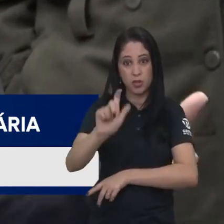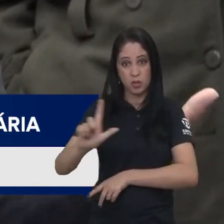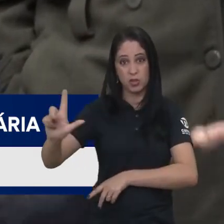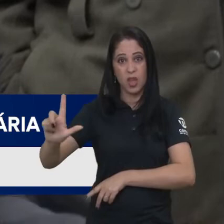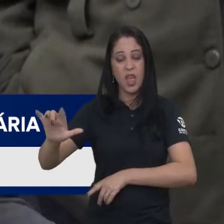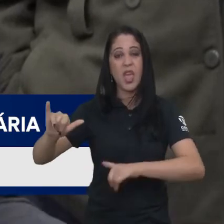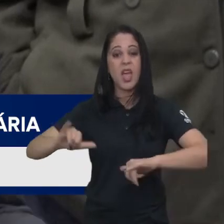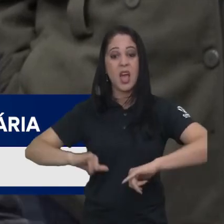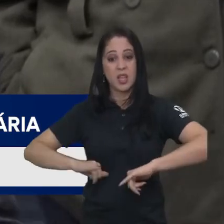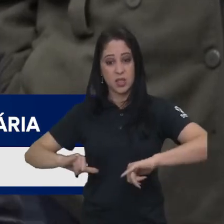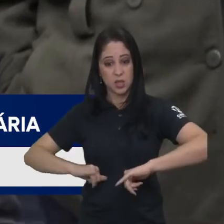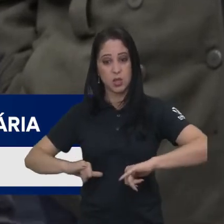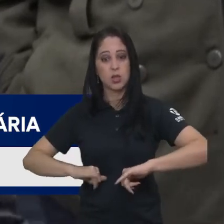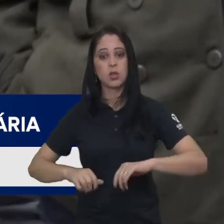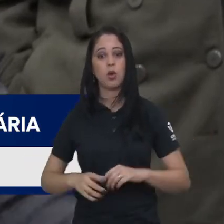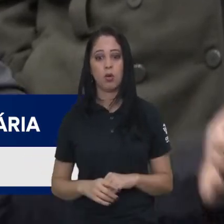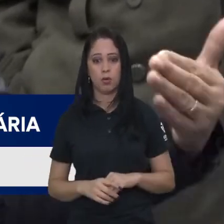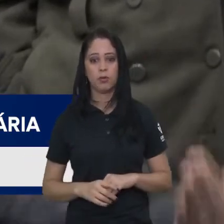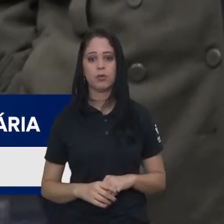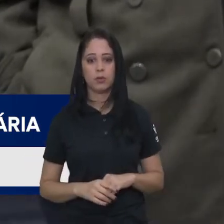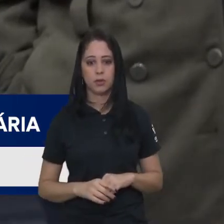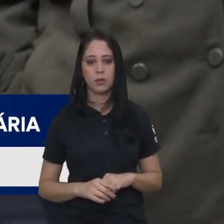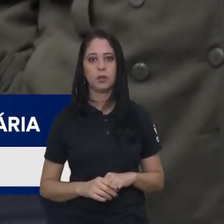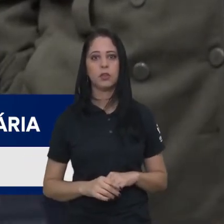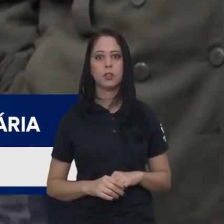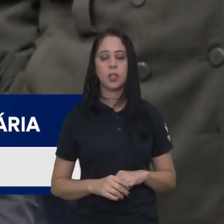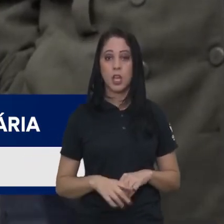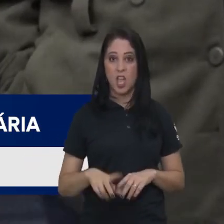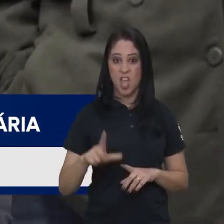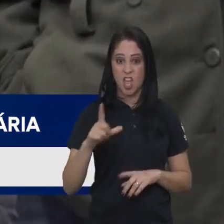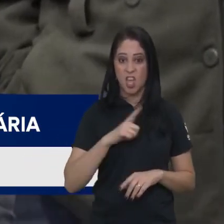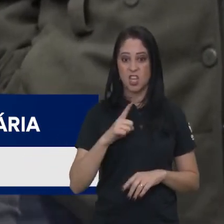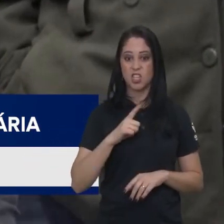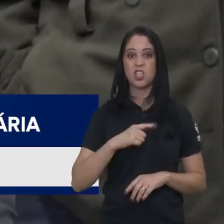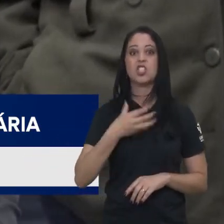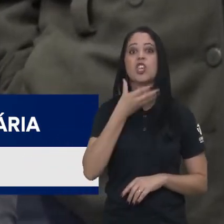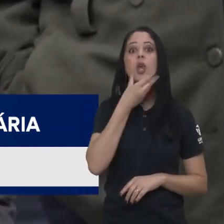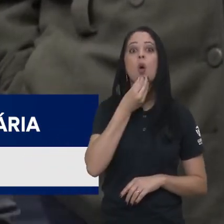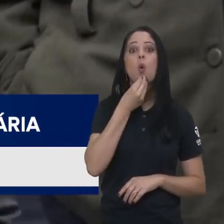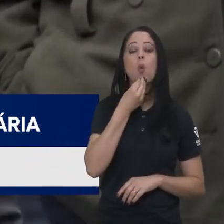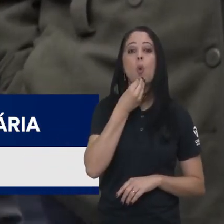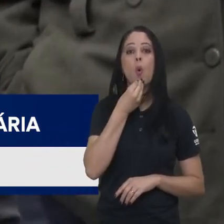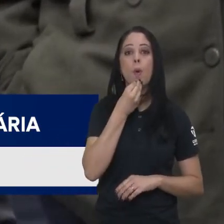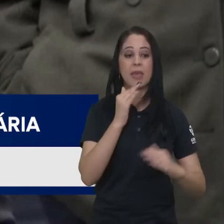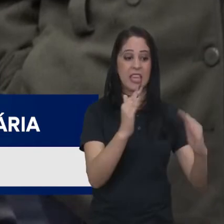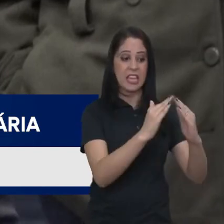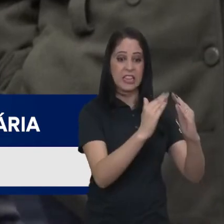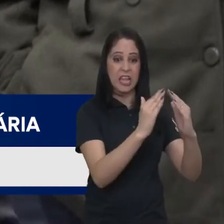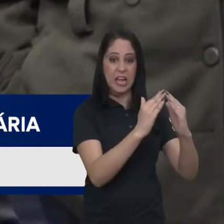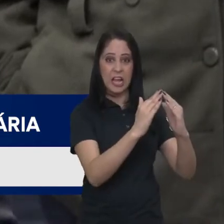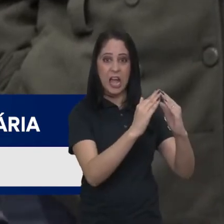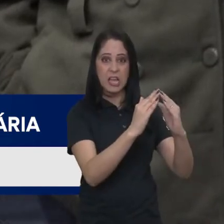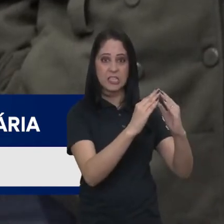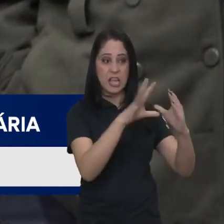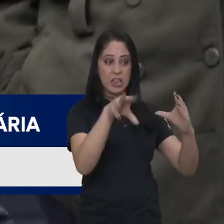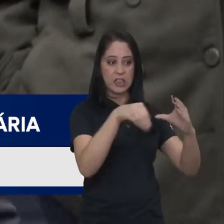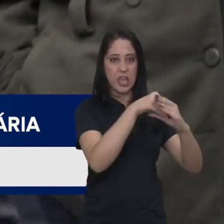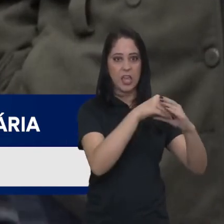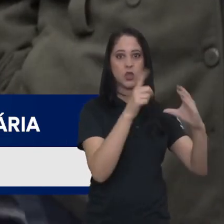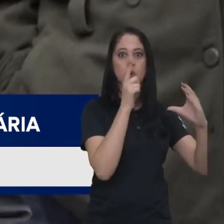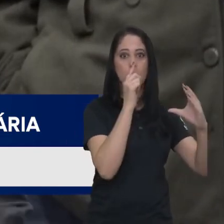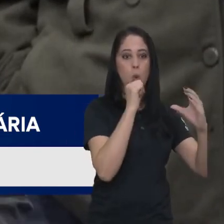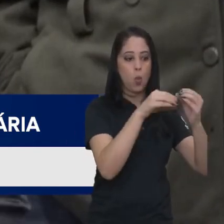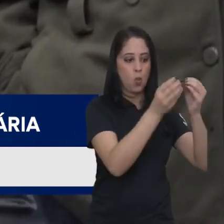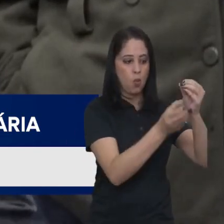Zona Leste foi criado até o capitão da água, o homem que vendia água, só ele tinha água na rua e vendia água para todo mundo. Graças a Deus a Defensoria